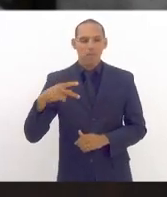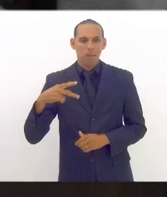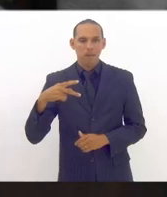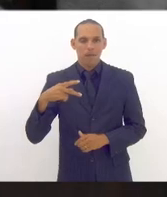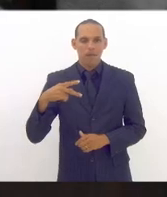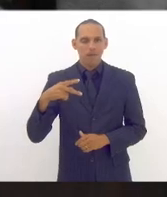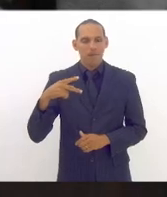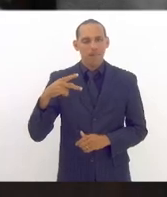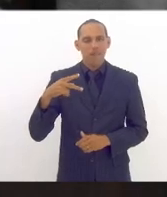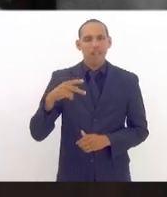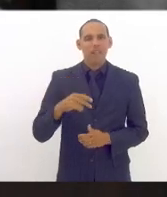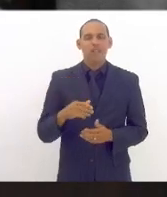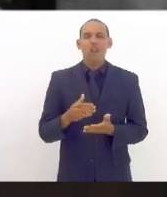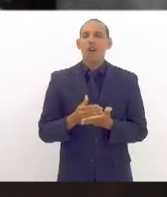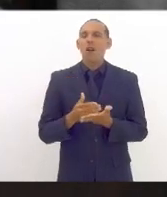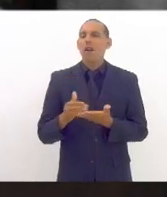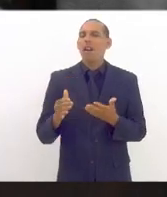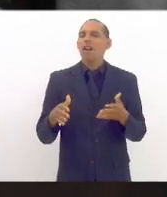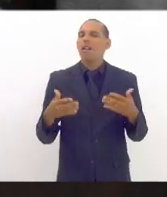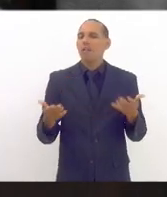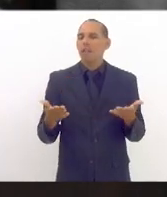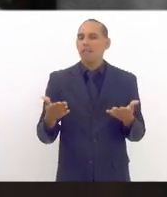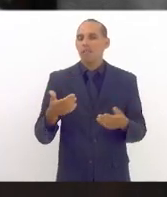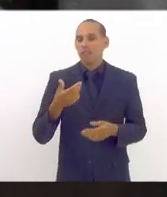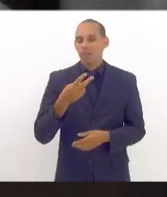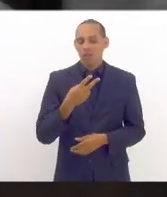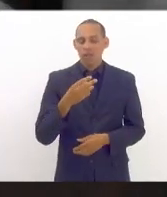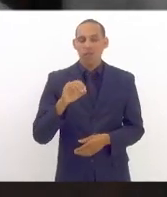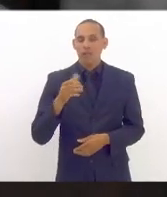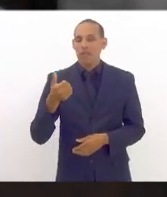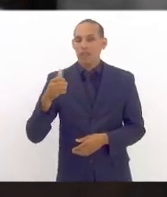produto com meu sonho de 2019